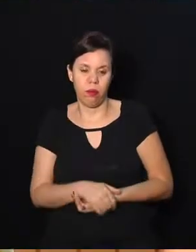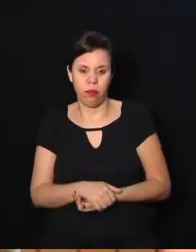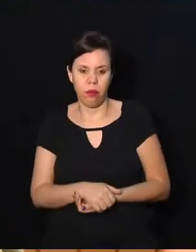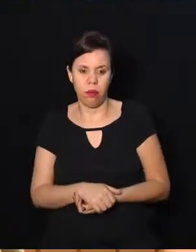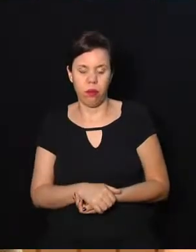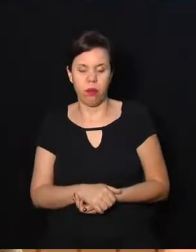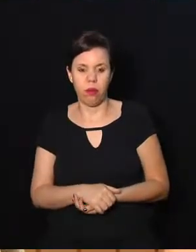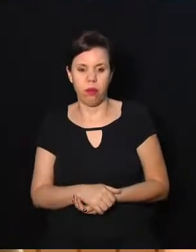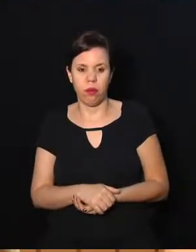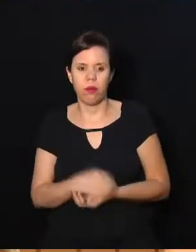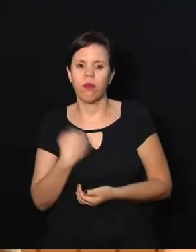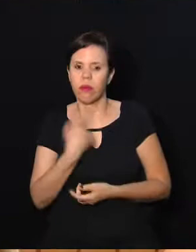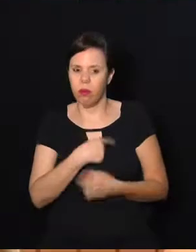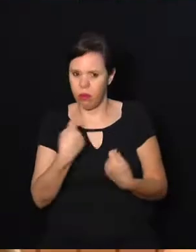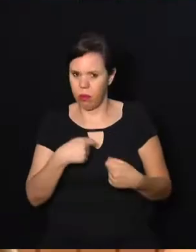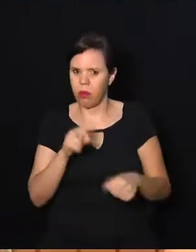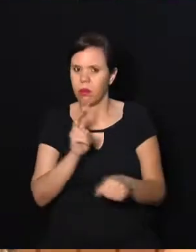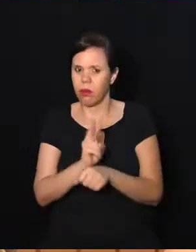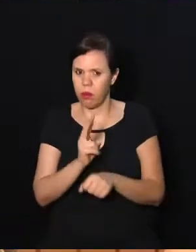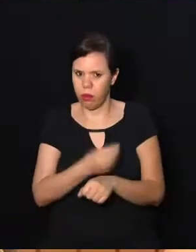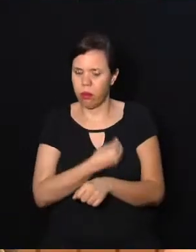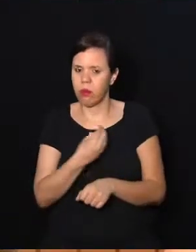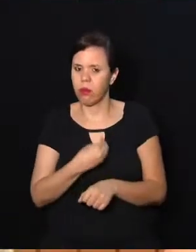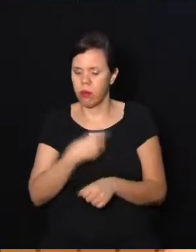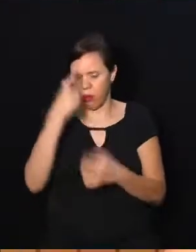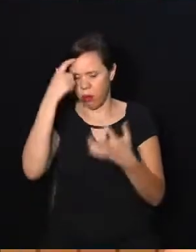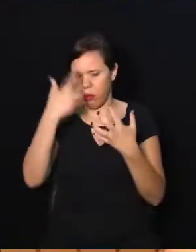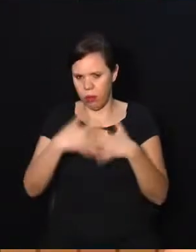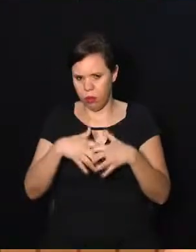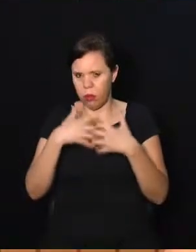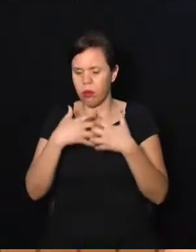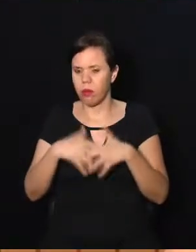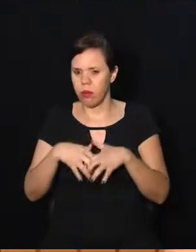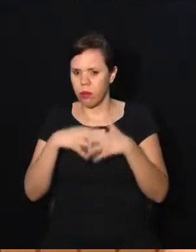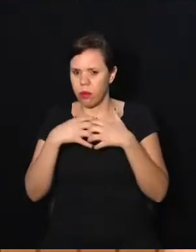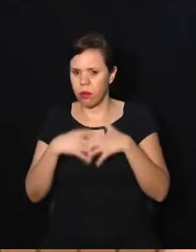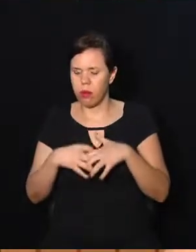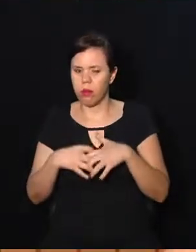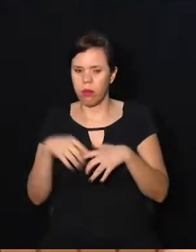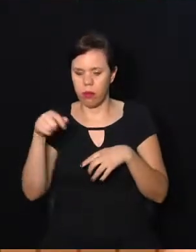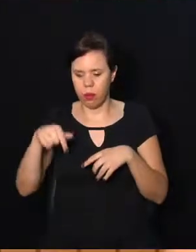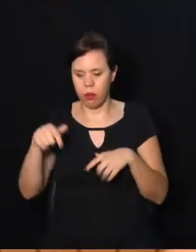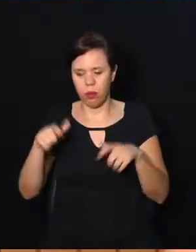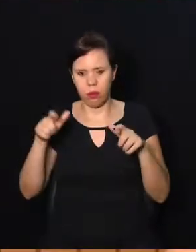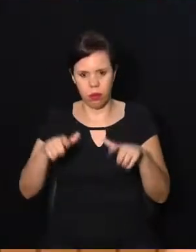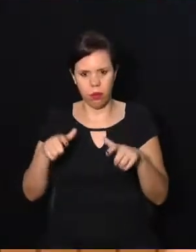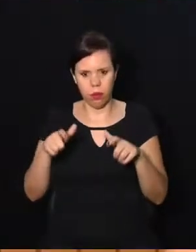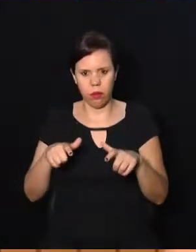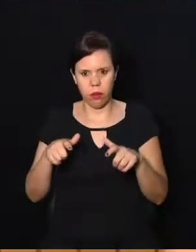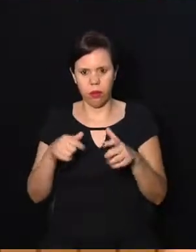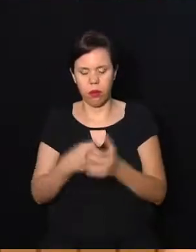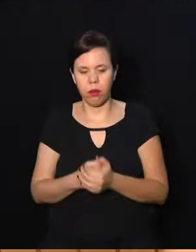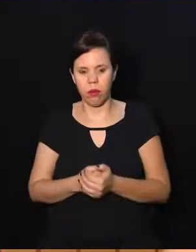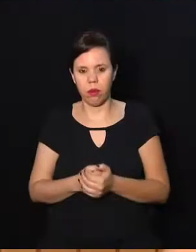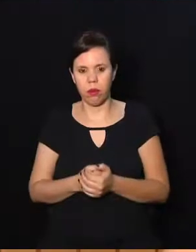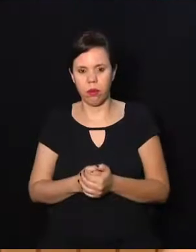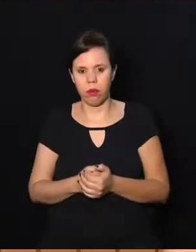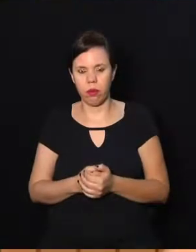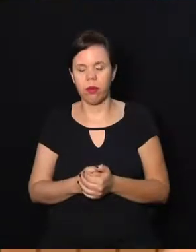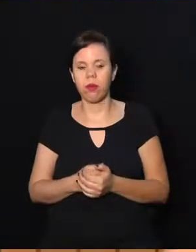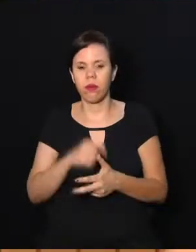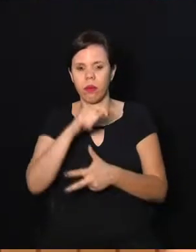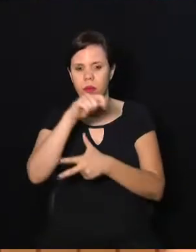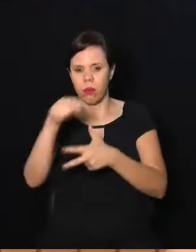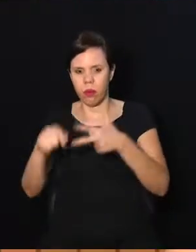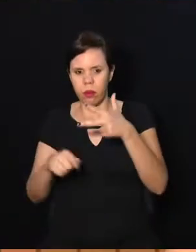Então, nós devemos proteger a vida, fazer essa reflexão, inclusive aqui, que é um local do poder